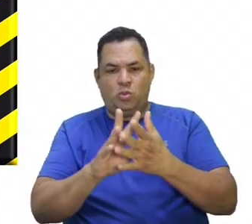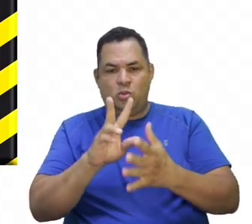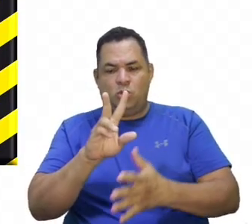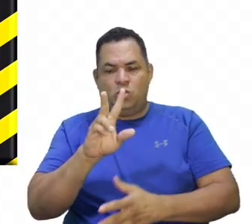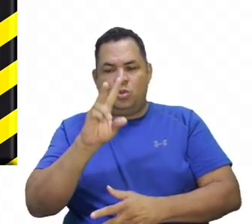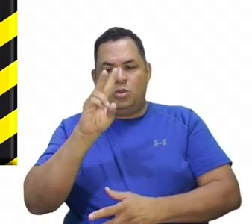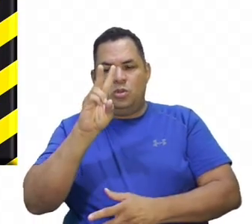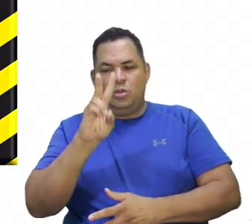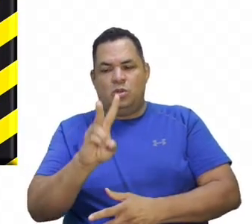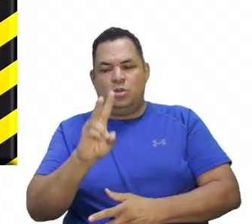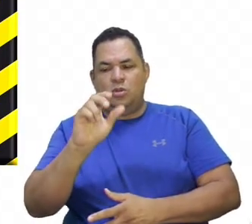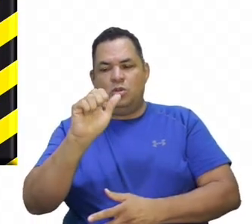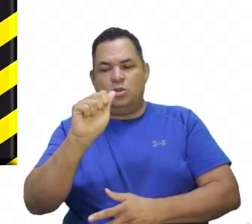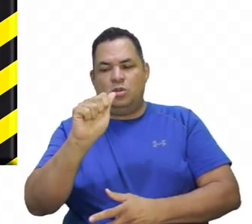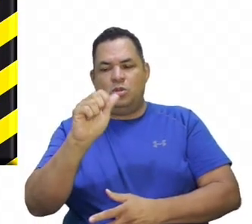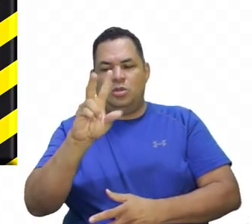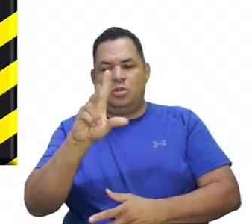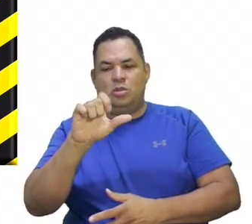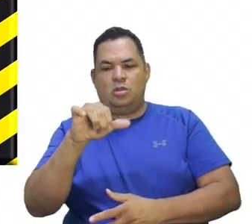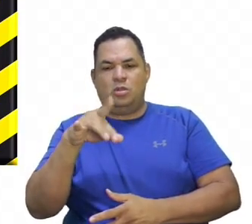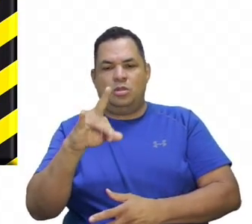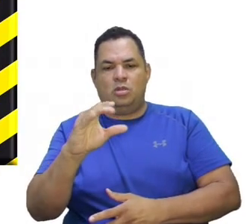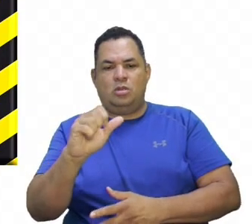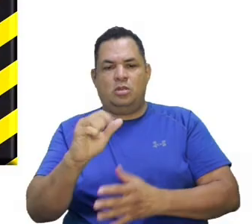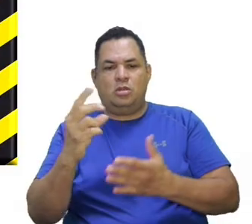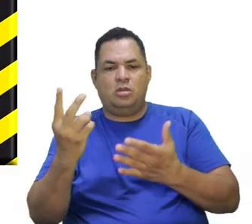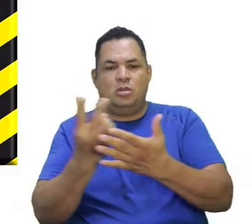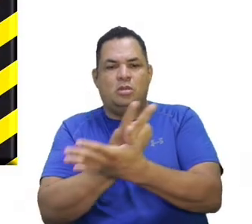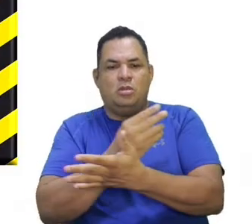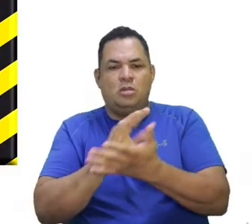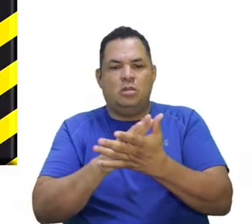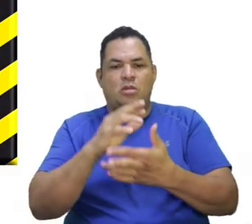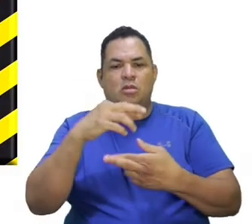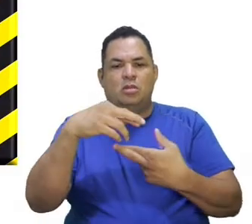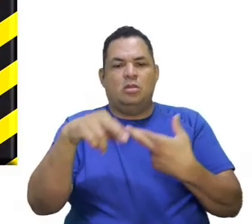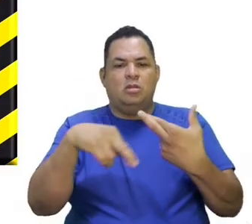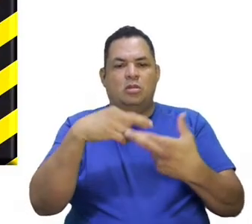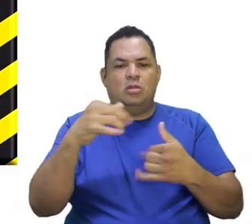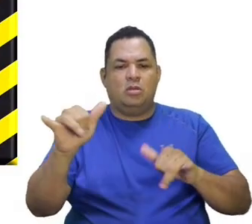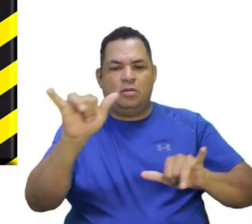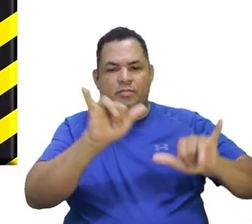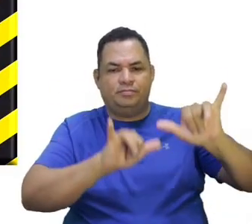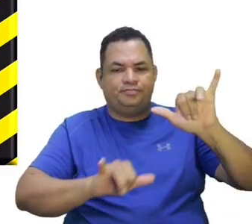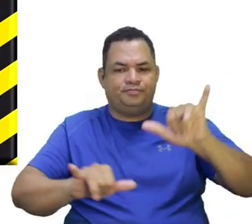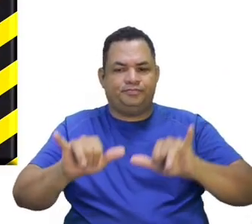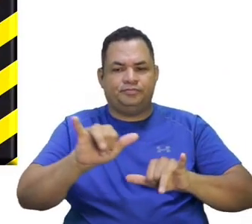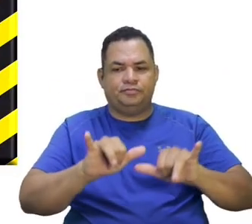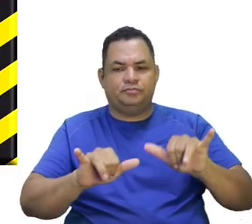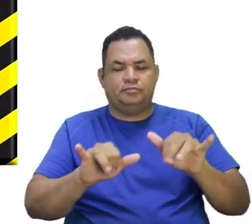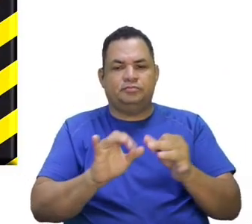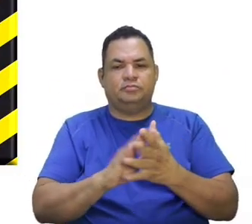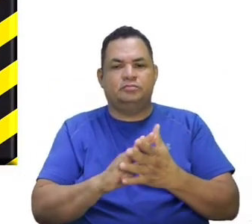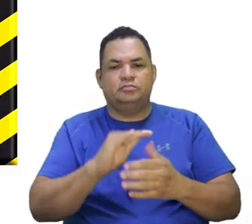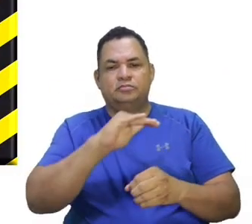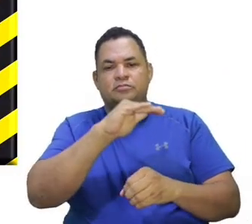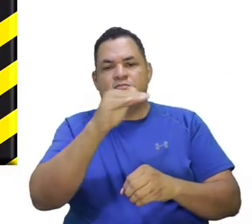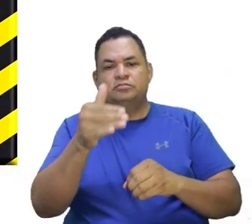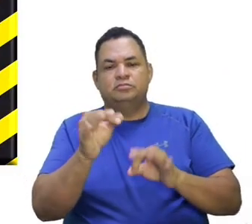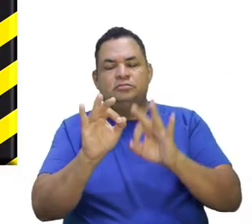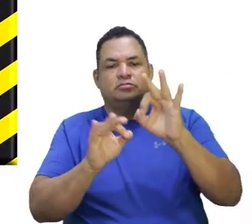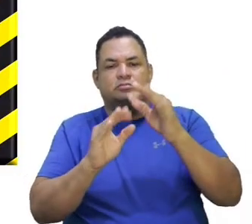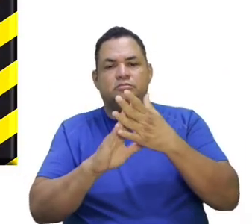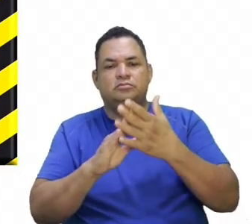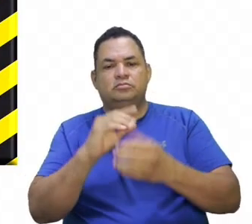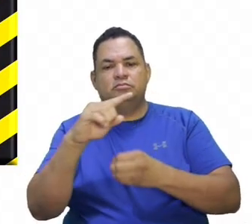de valência, que vai ocorrer as nossas ligações químicas. Vai ser na camada de valência que o